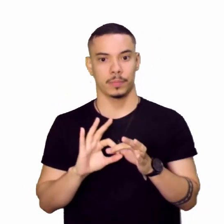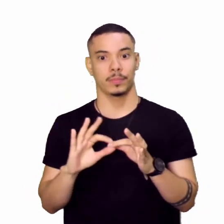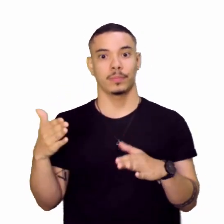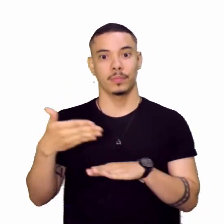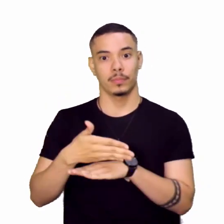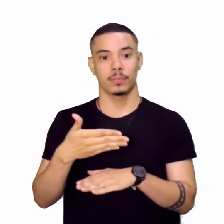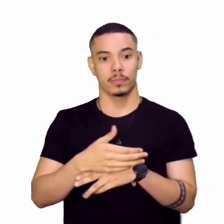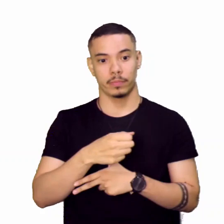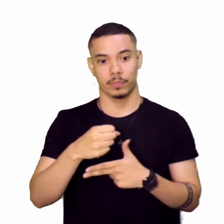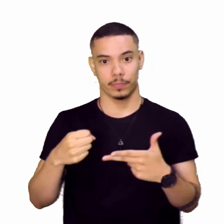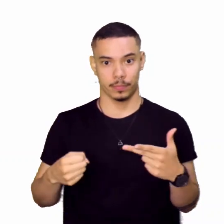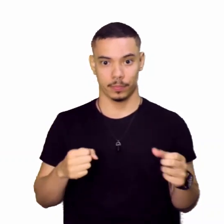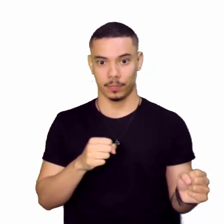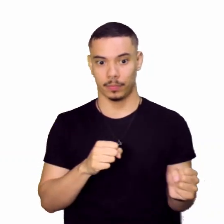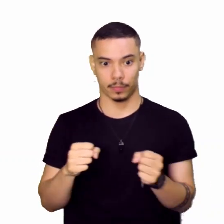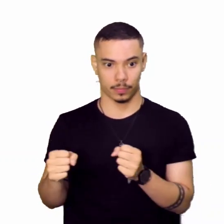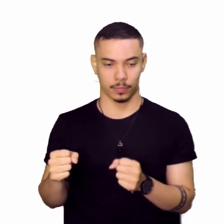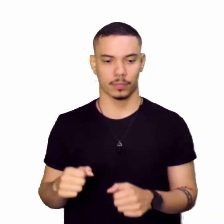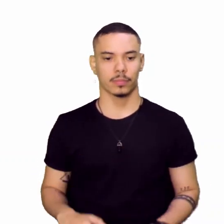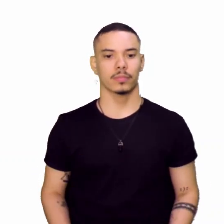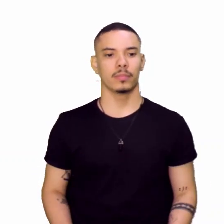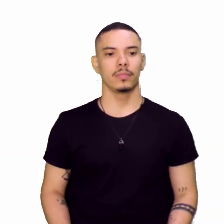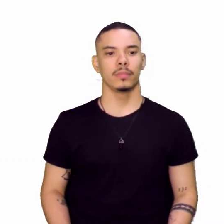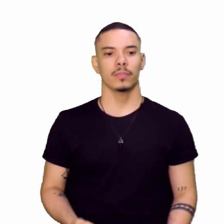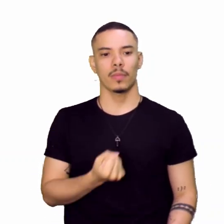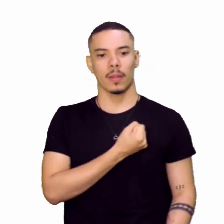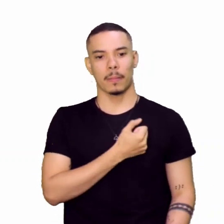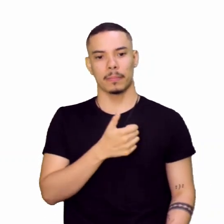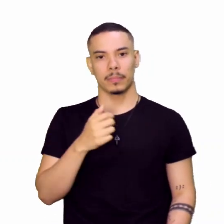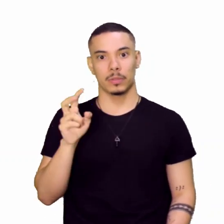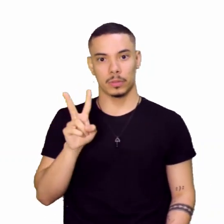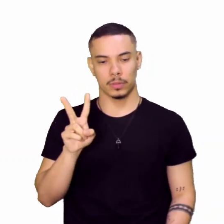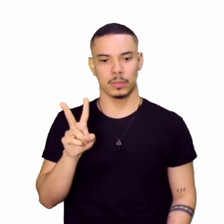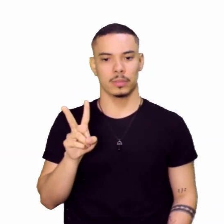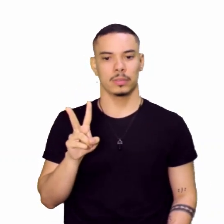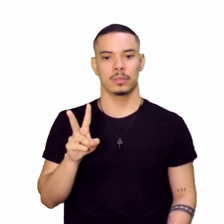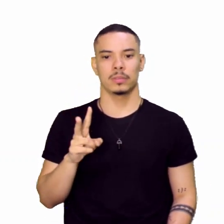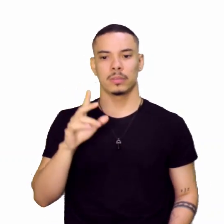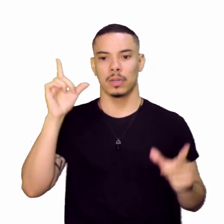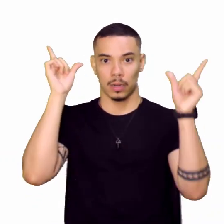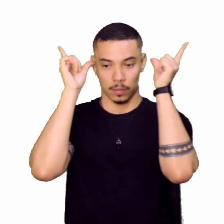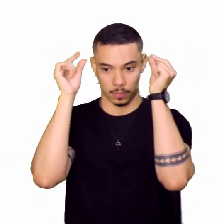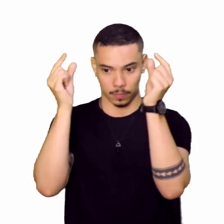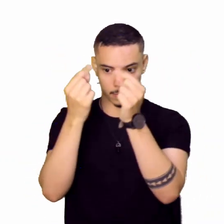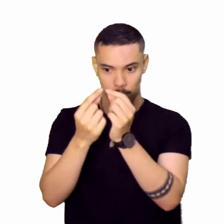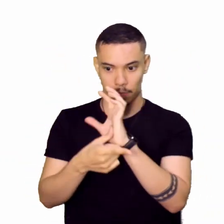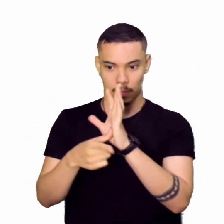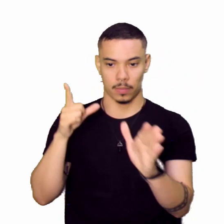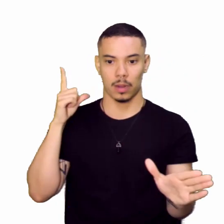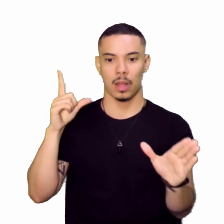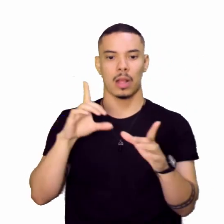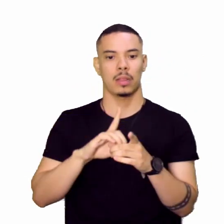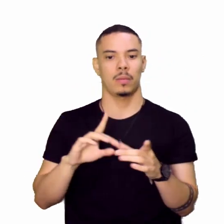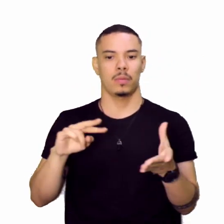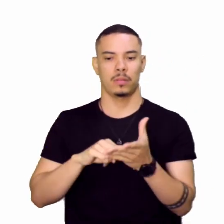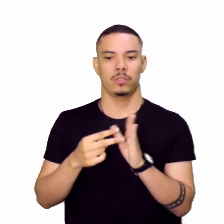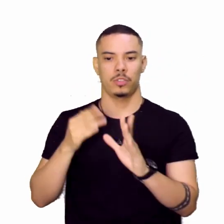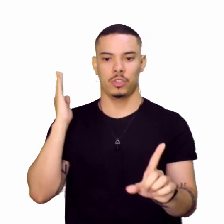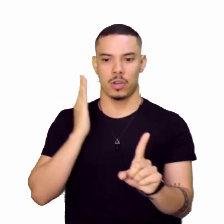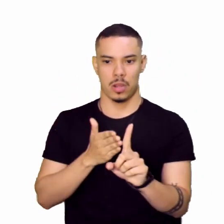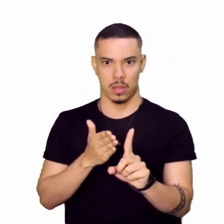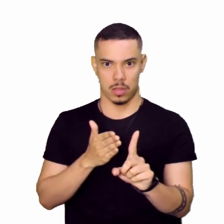no poder dois para os gregos da antiguidade a democracia era considerada direta ou seja